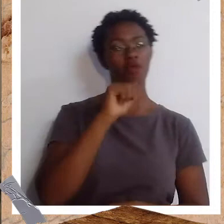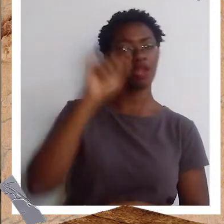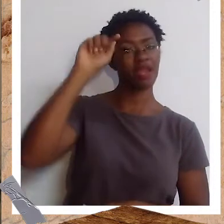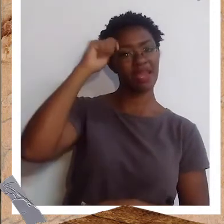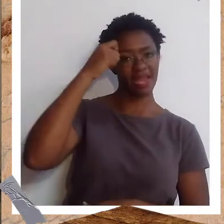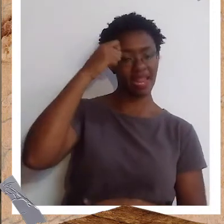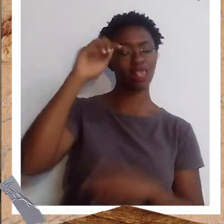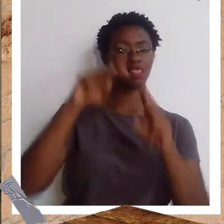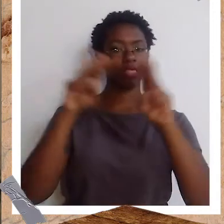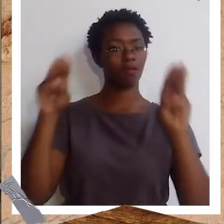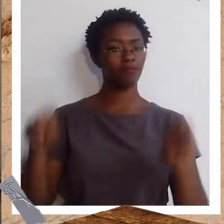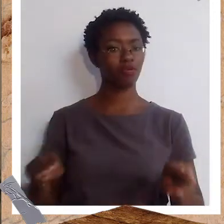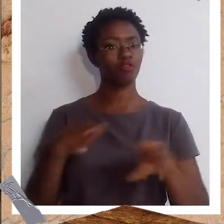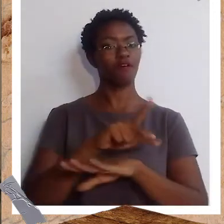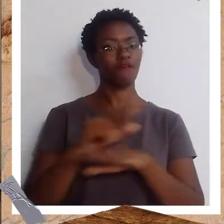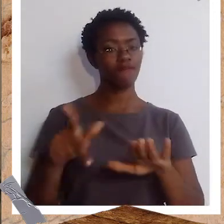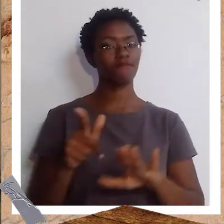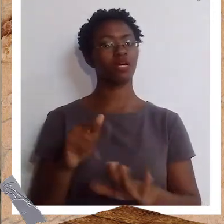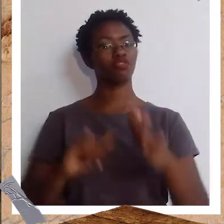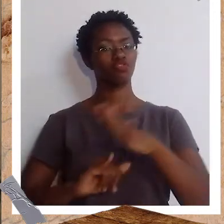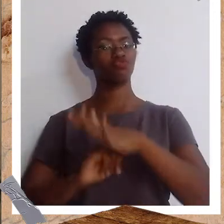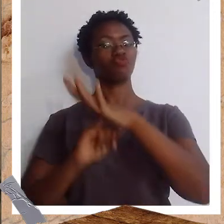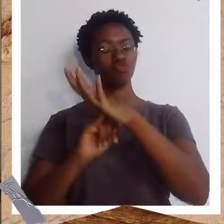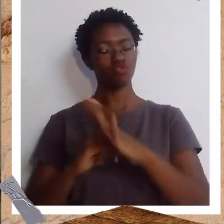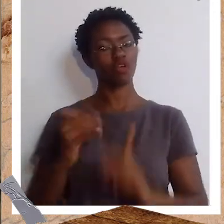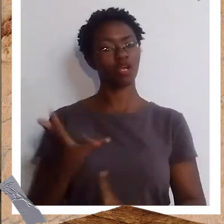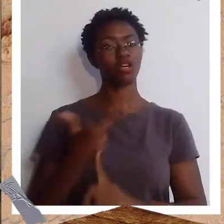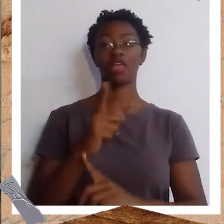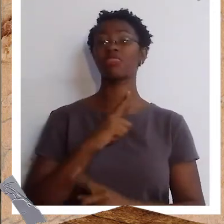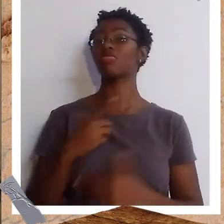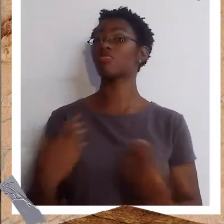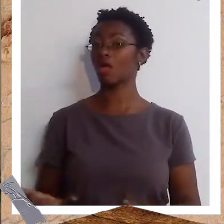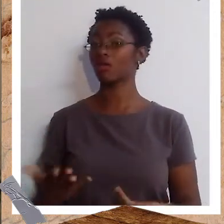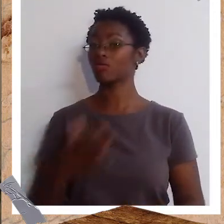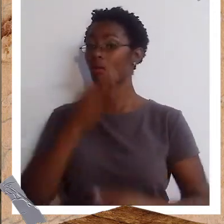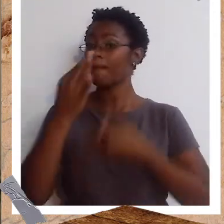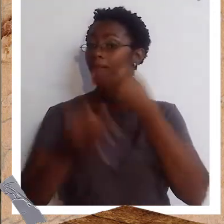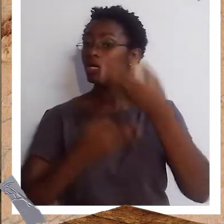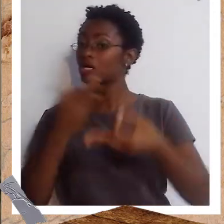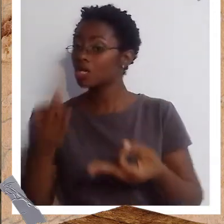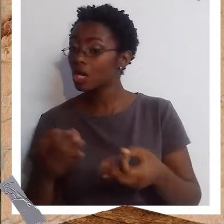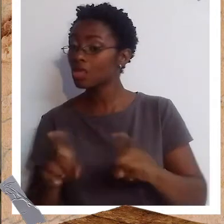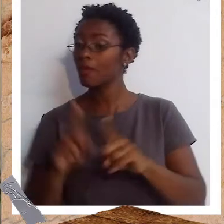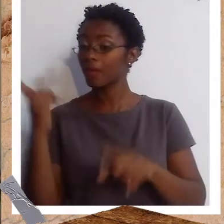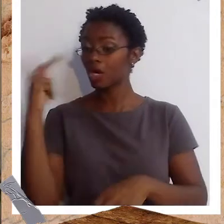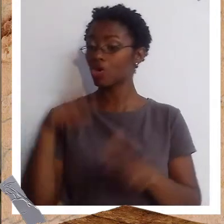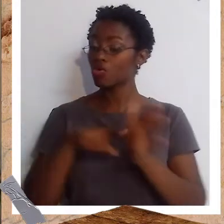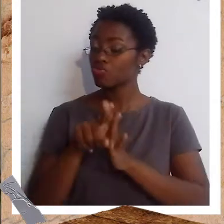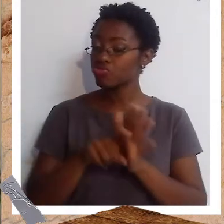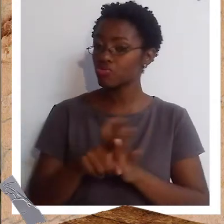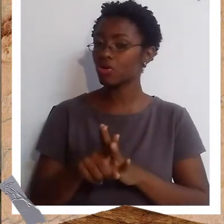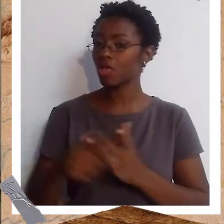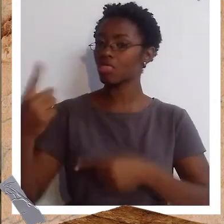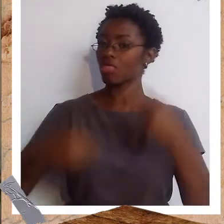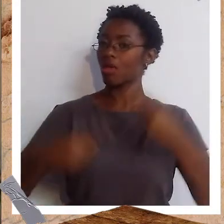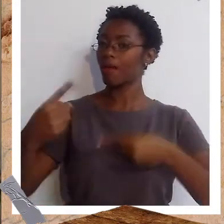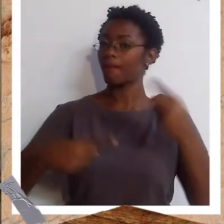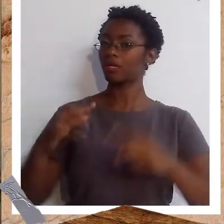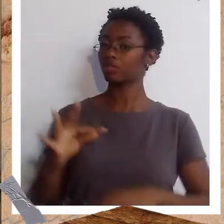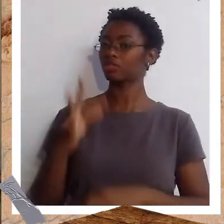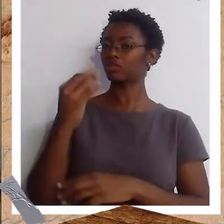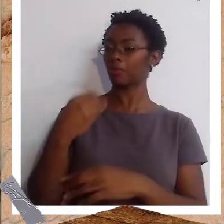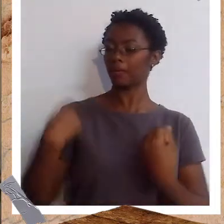dos museus e demais instituições de arte que temos? E em relação aos críticos e aos historiadores, né? Esse debate é um debate, portanto, que tem que